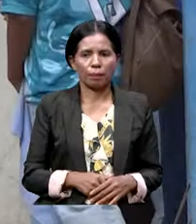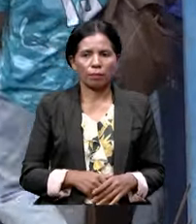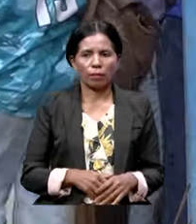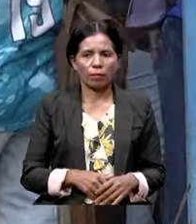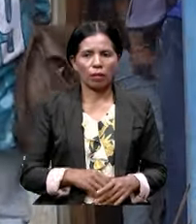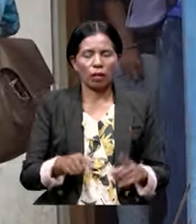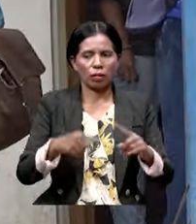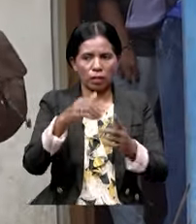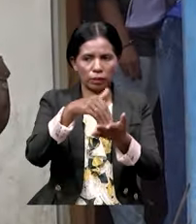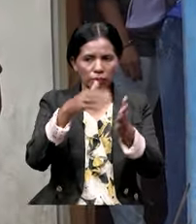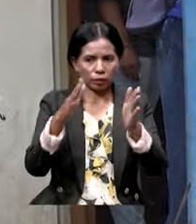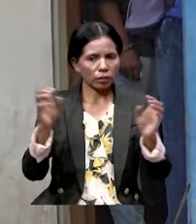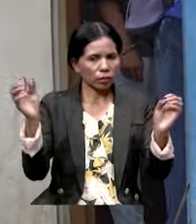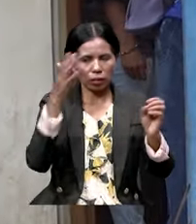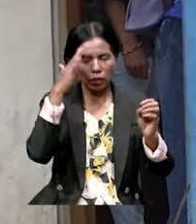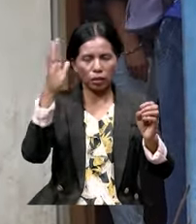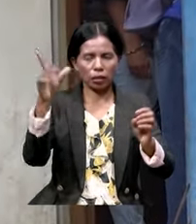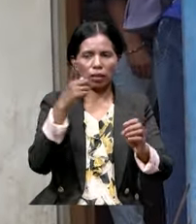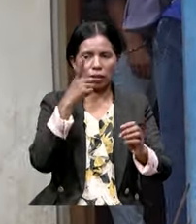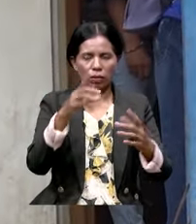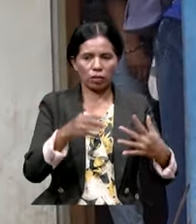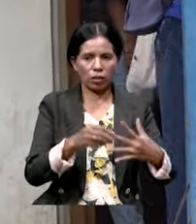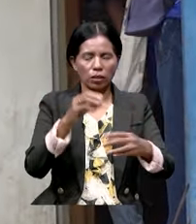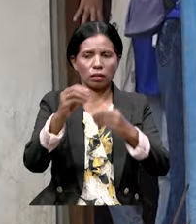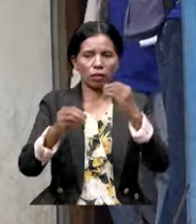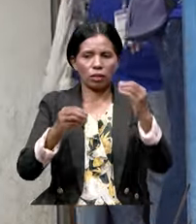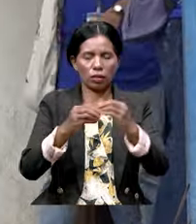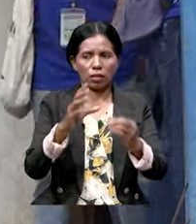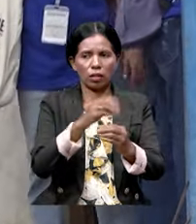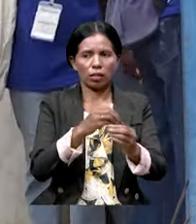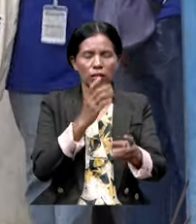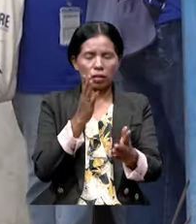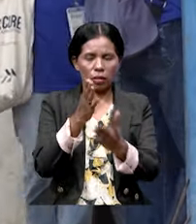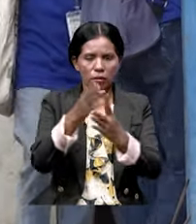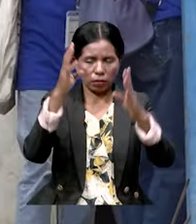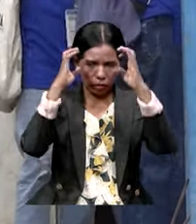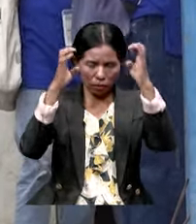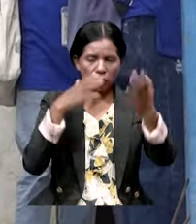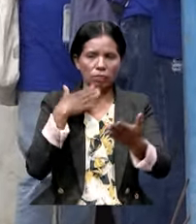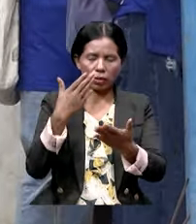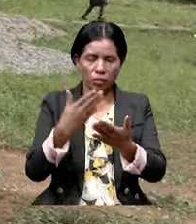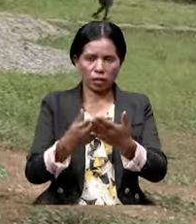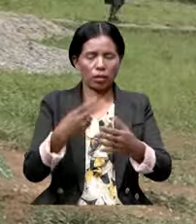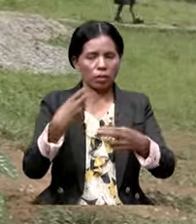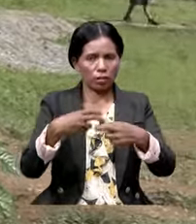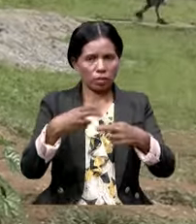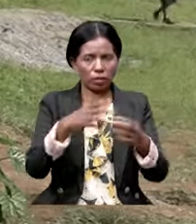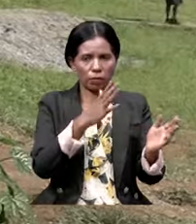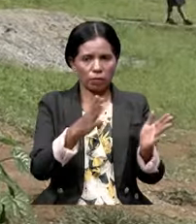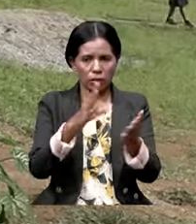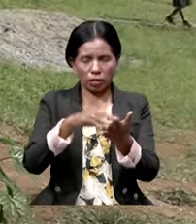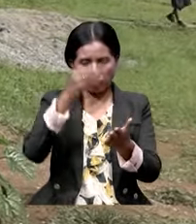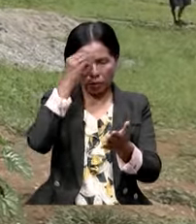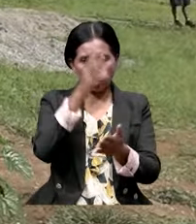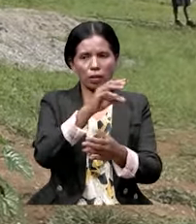O engenheiro estudante la domina a língua oficial, se dificulta acesso à educação e à qualidade, dificulta o processo de